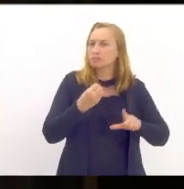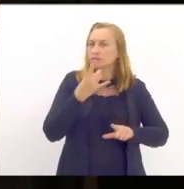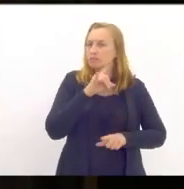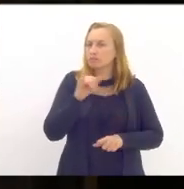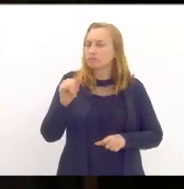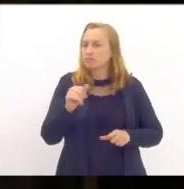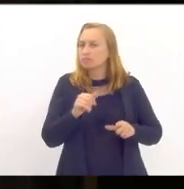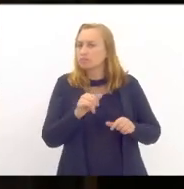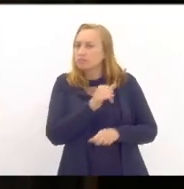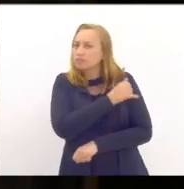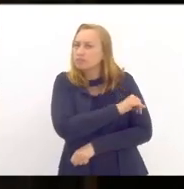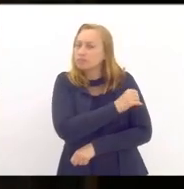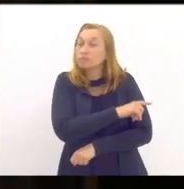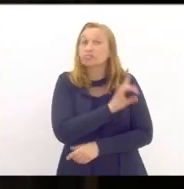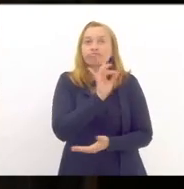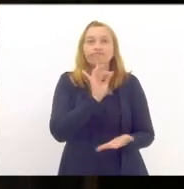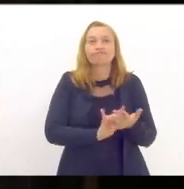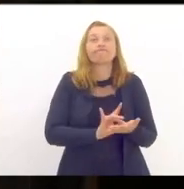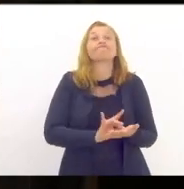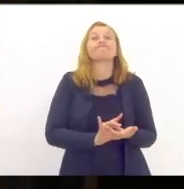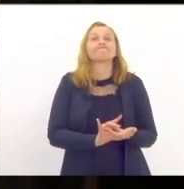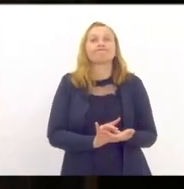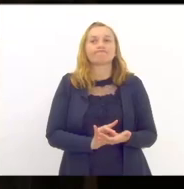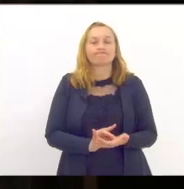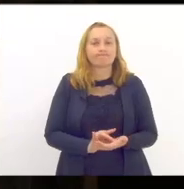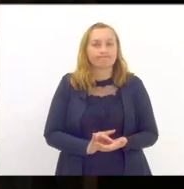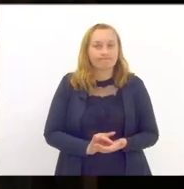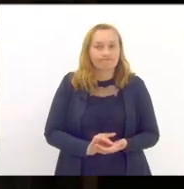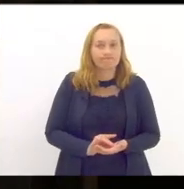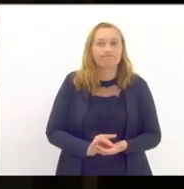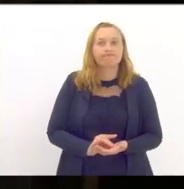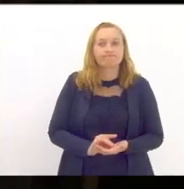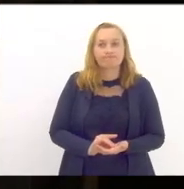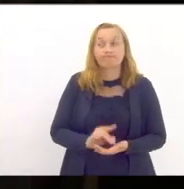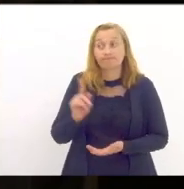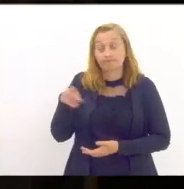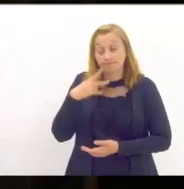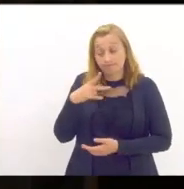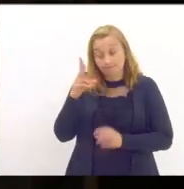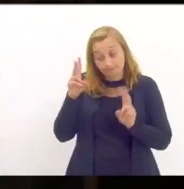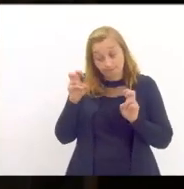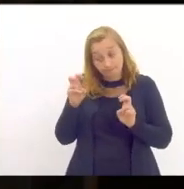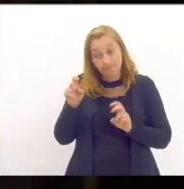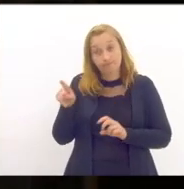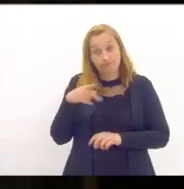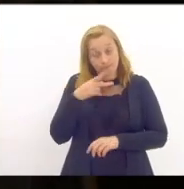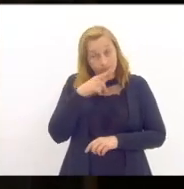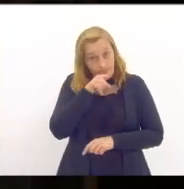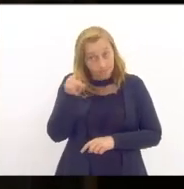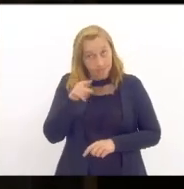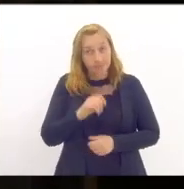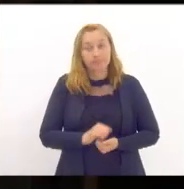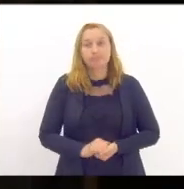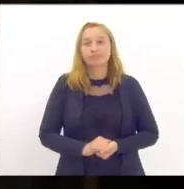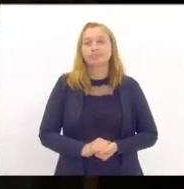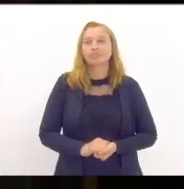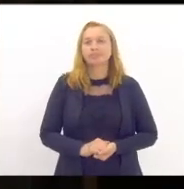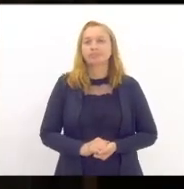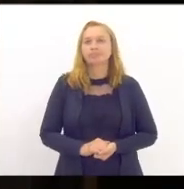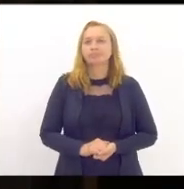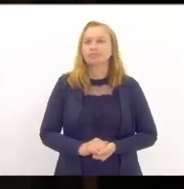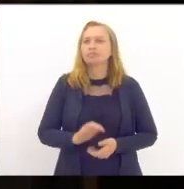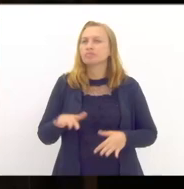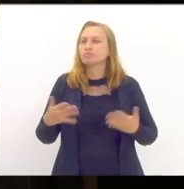parecido. Realmente, uma das... Eu acho que tocou num assunto que é o seguinte, eu vou contar para vocês.